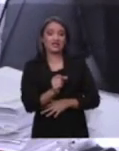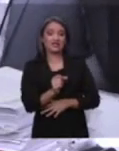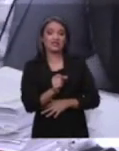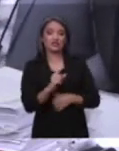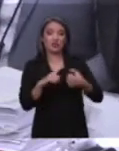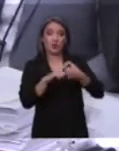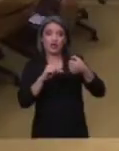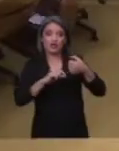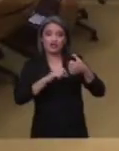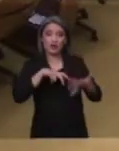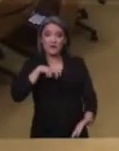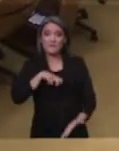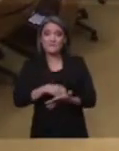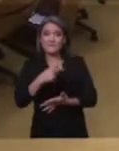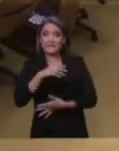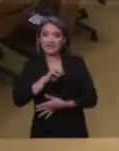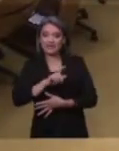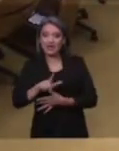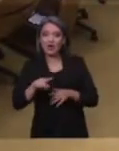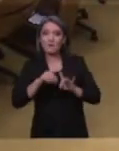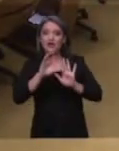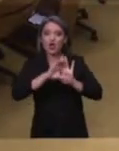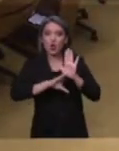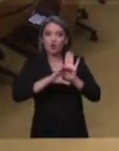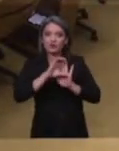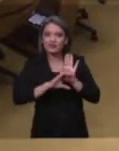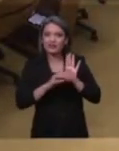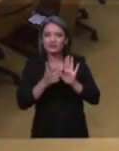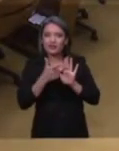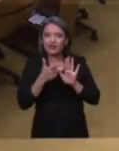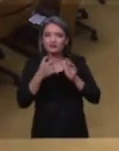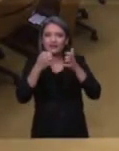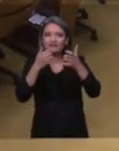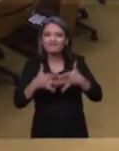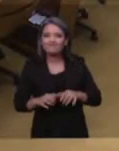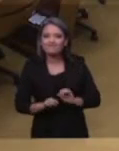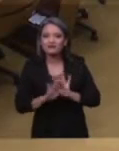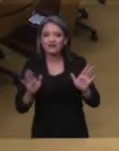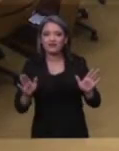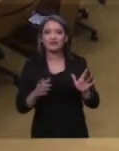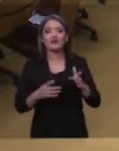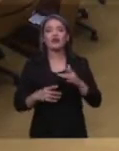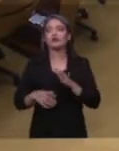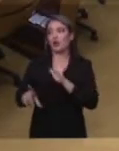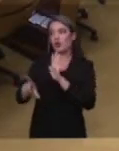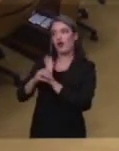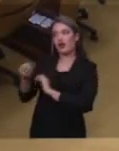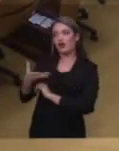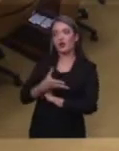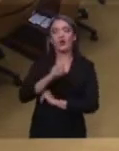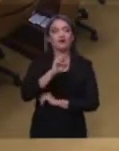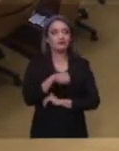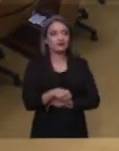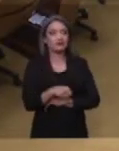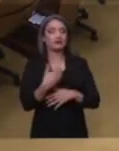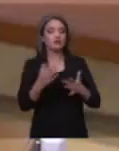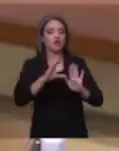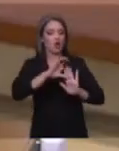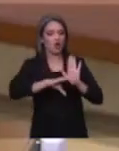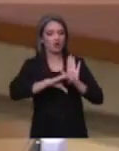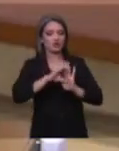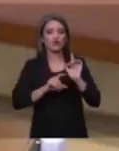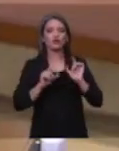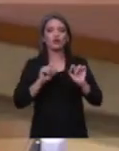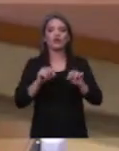com conceitos bastante indeterminados. E uma lei extremamente nova. Então você pega o conceito. O que é